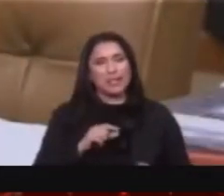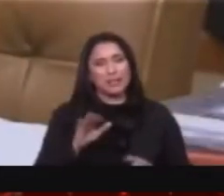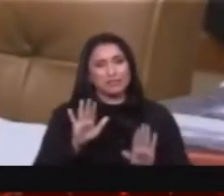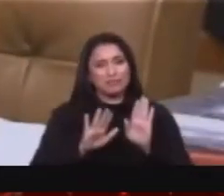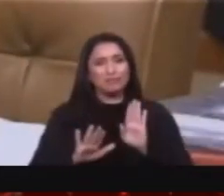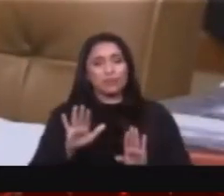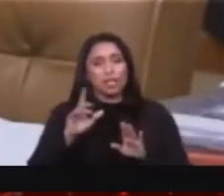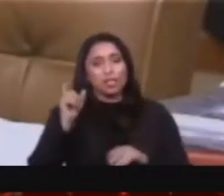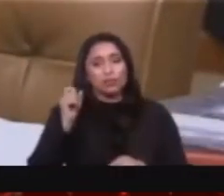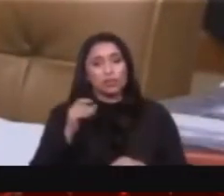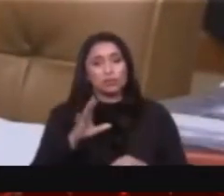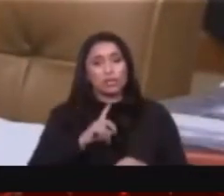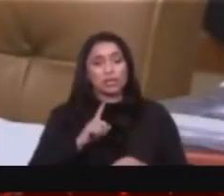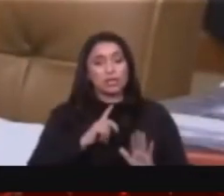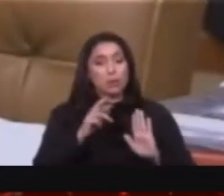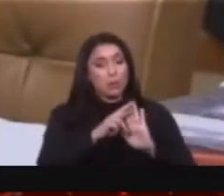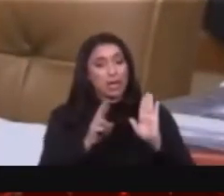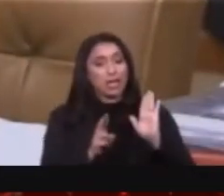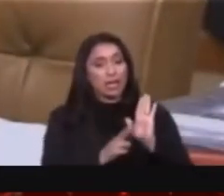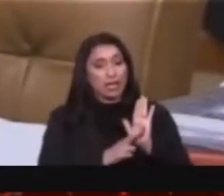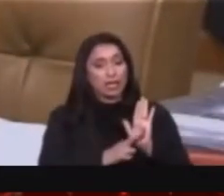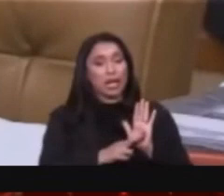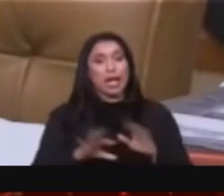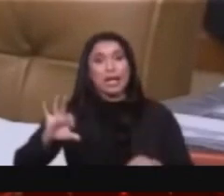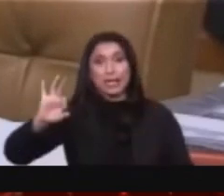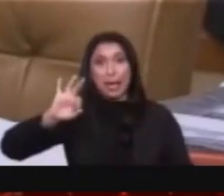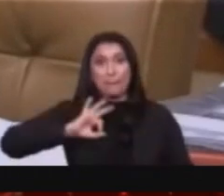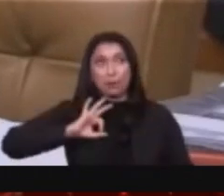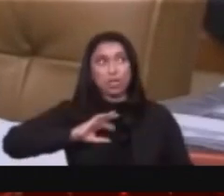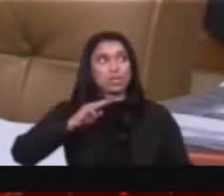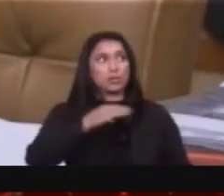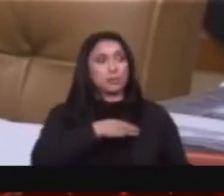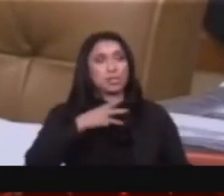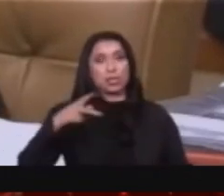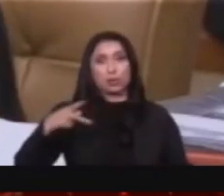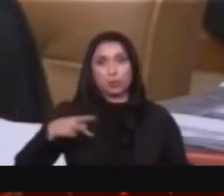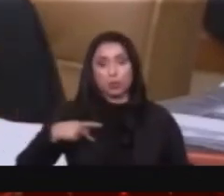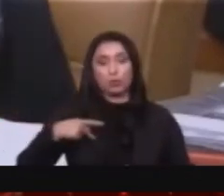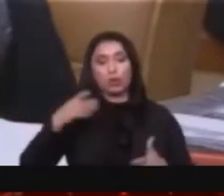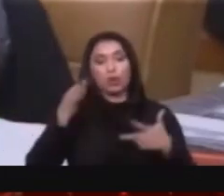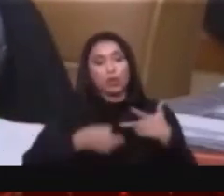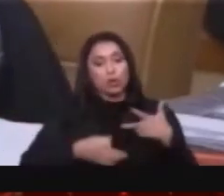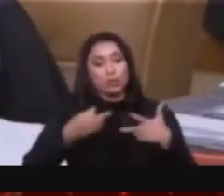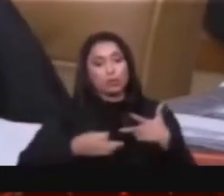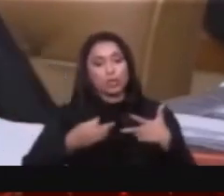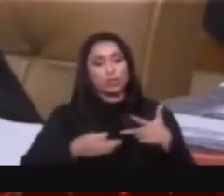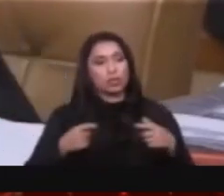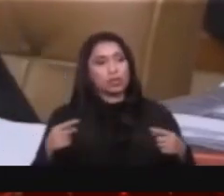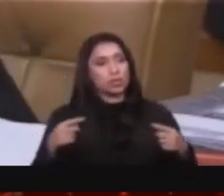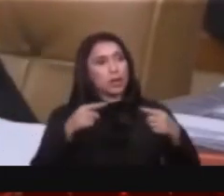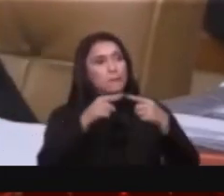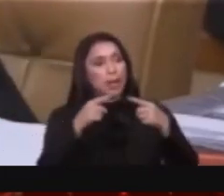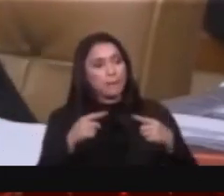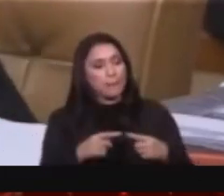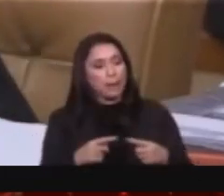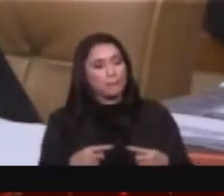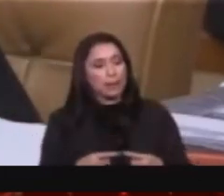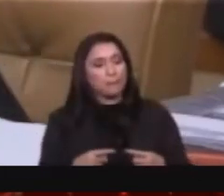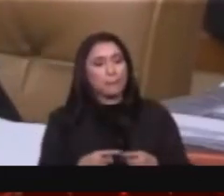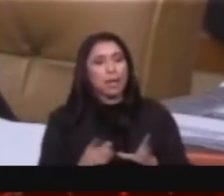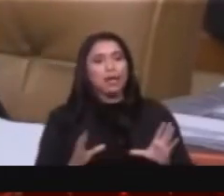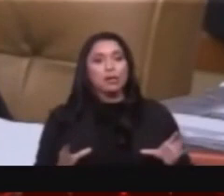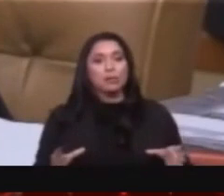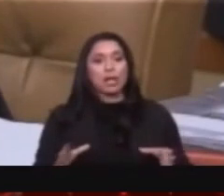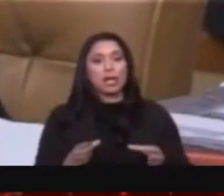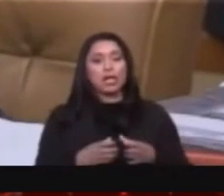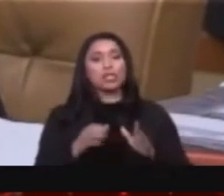critério que já é fixado pela própria polícia, Ministério Público e Poder Judiciário para determinada camada da sociedade,